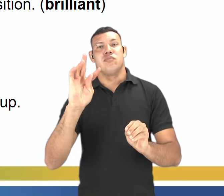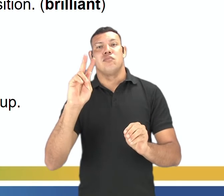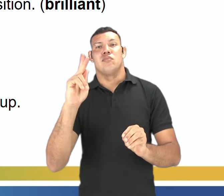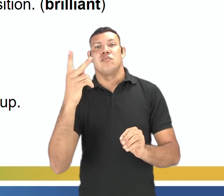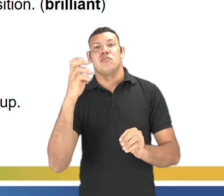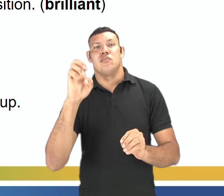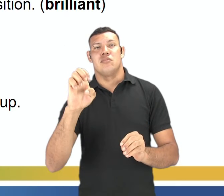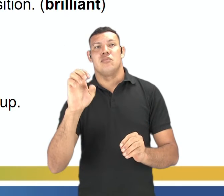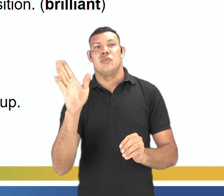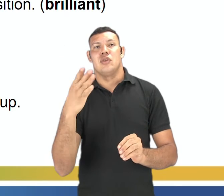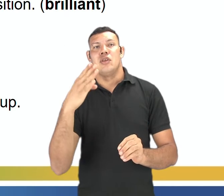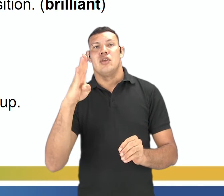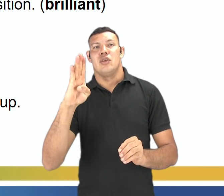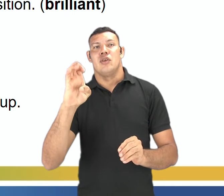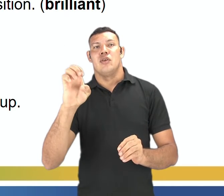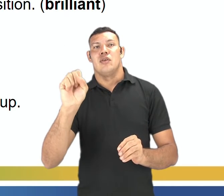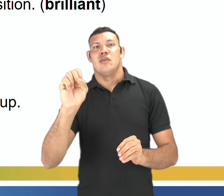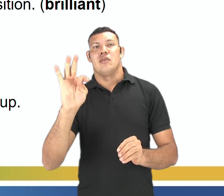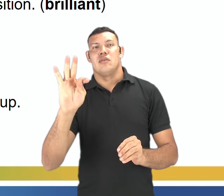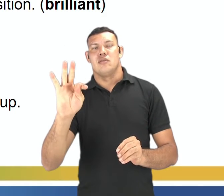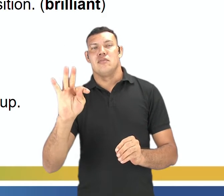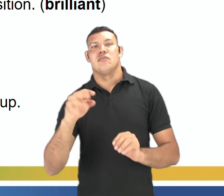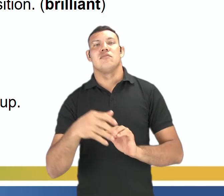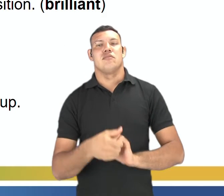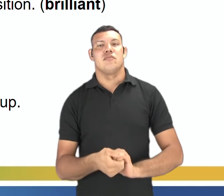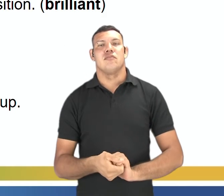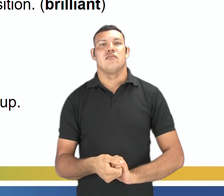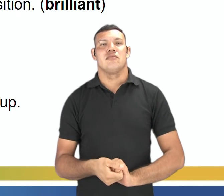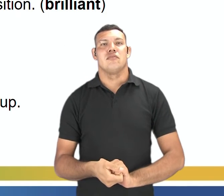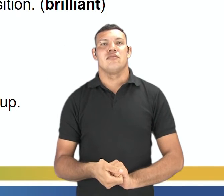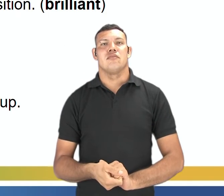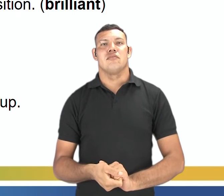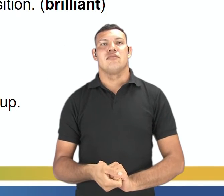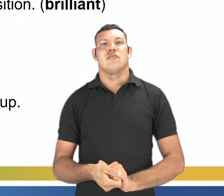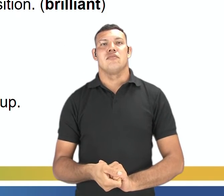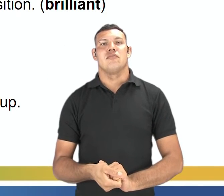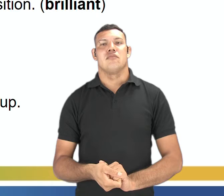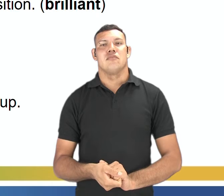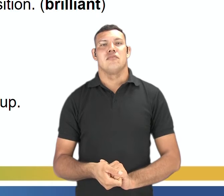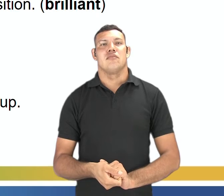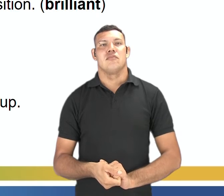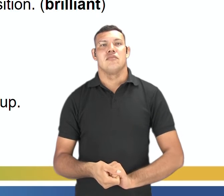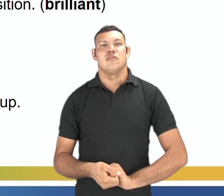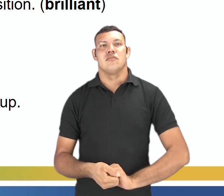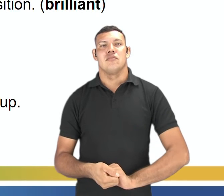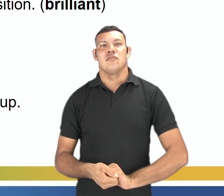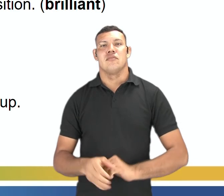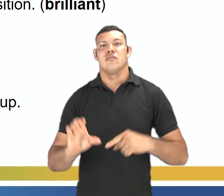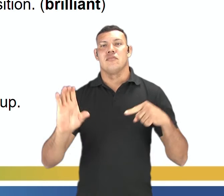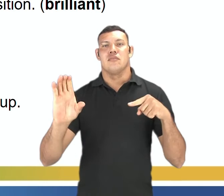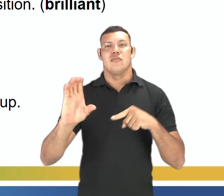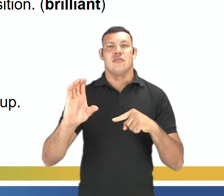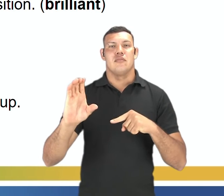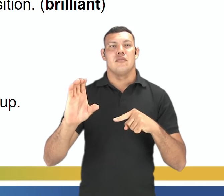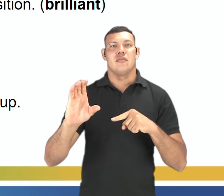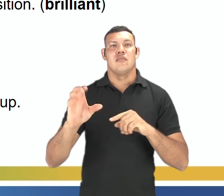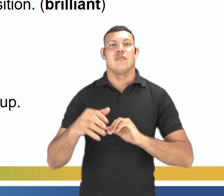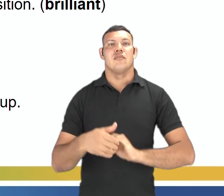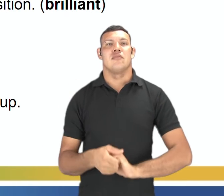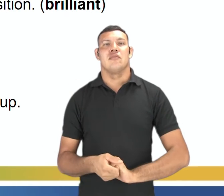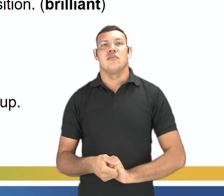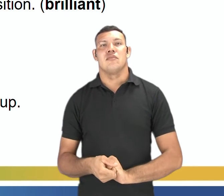melhores pupilos devem ter uma atenção maior. Ok? Letter C, we